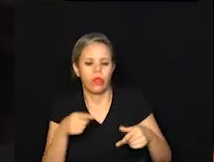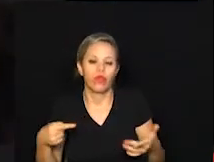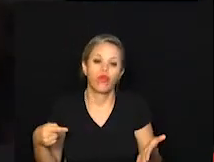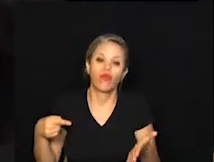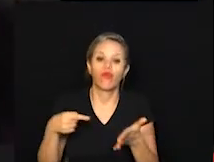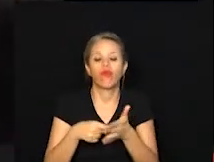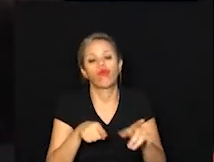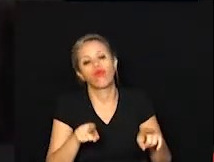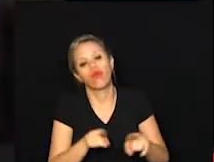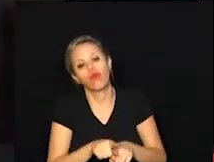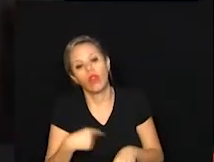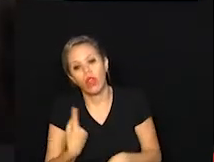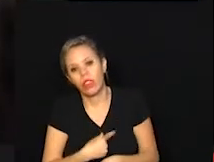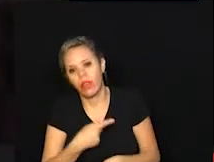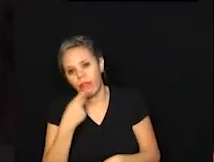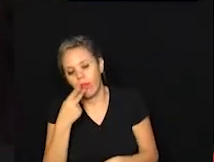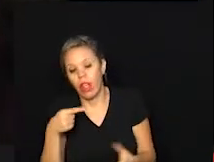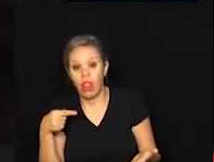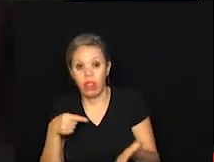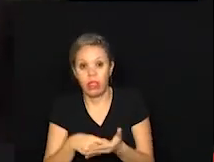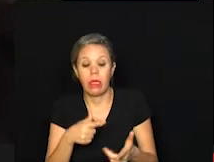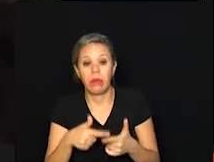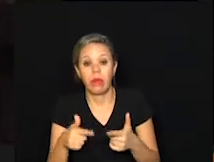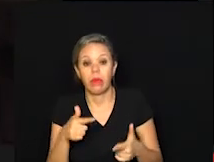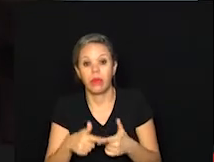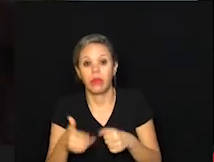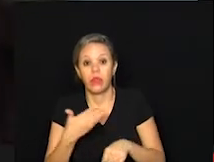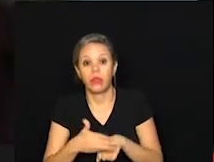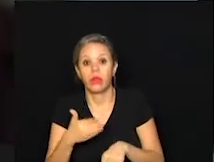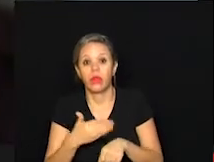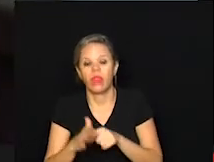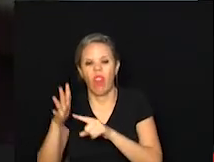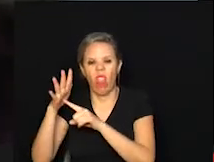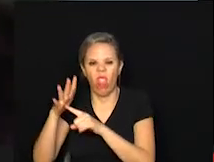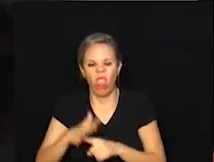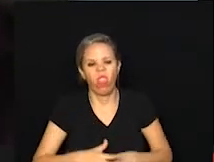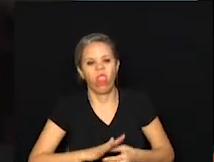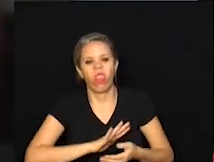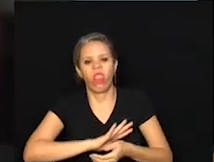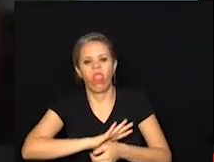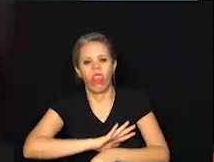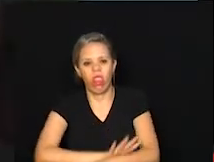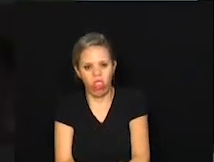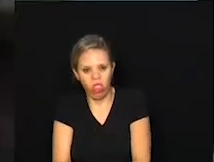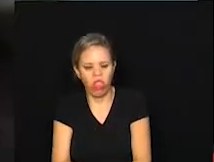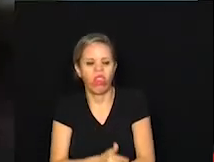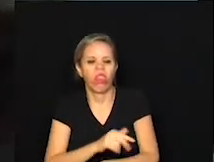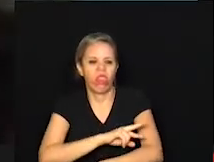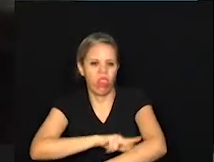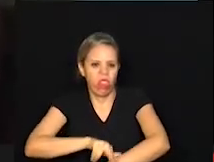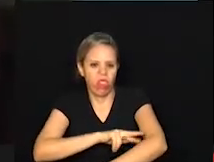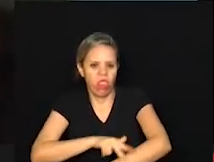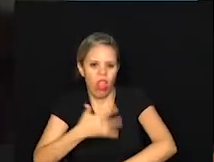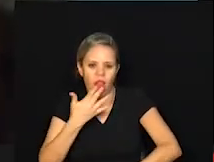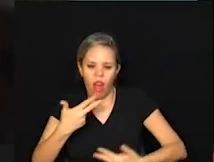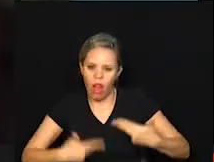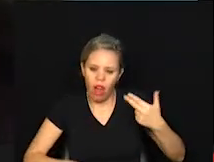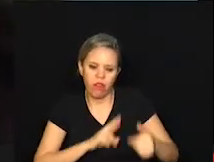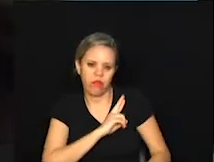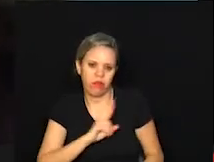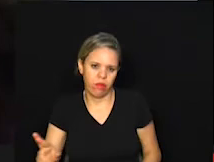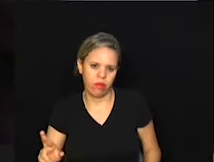e aí nós estamos falando de denúncias da prática de preconceito de raça, cor, etnia,